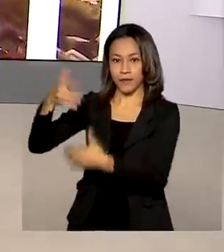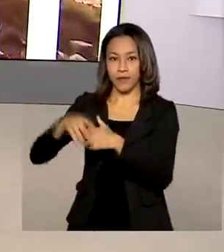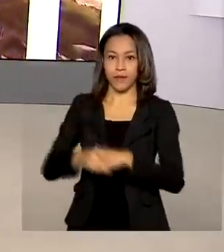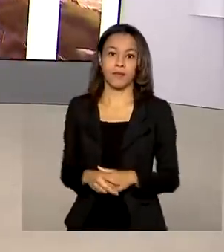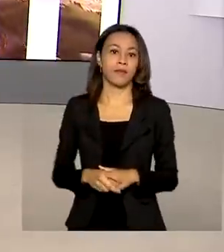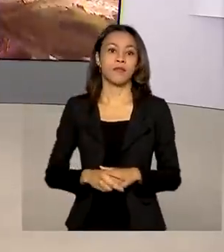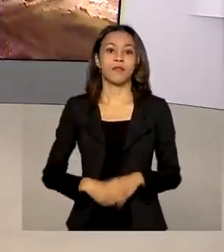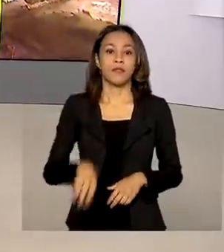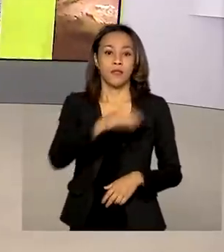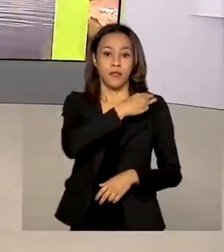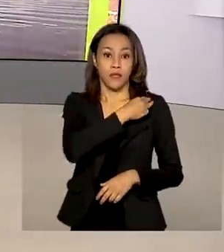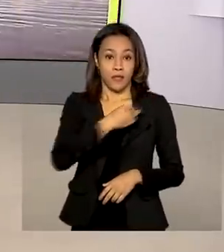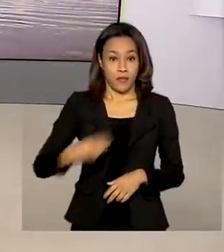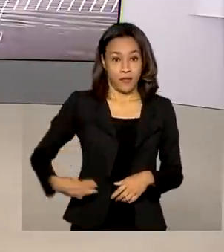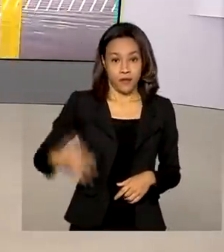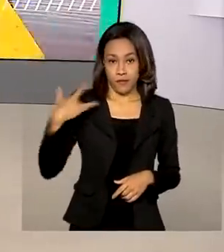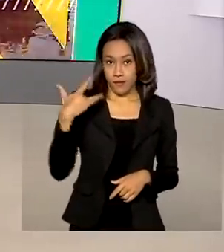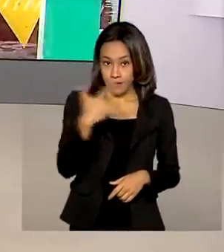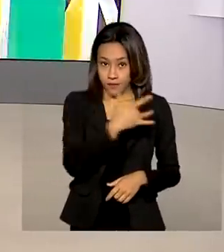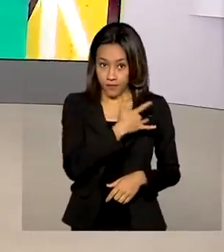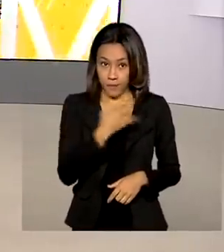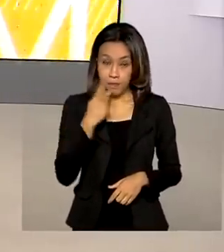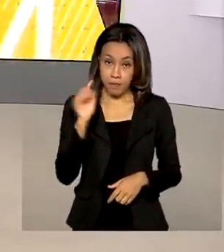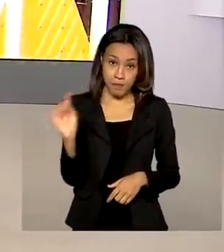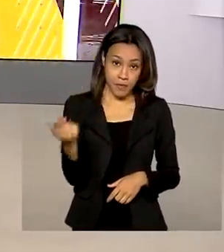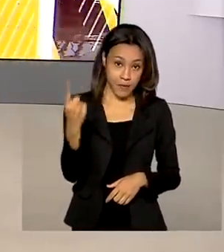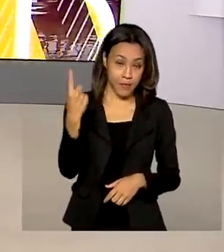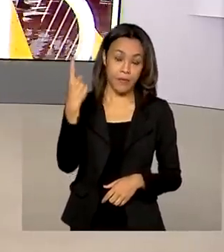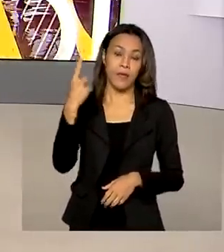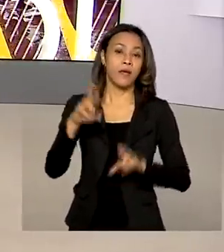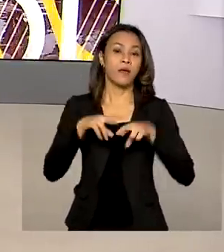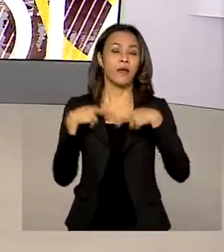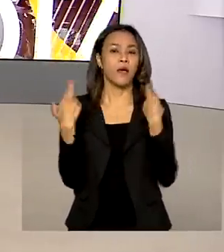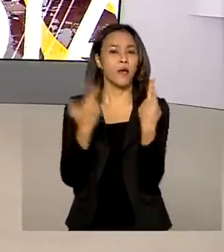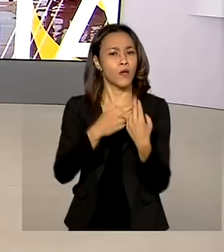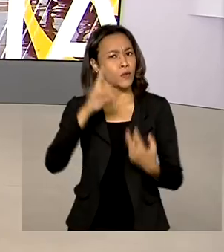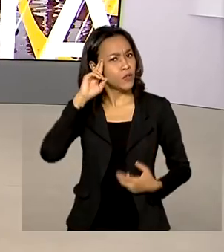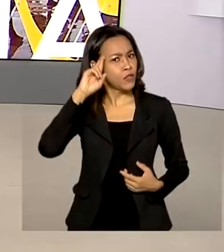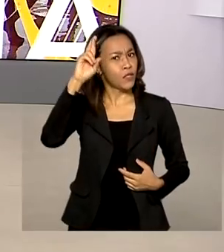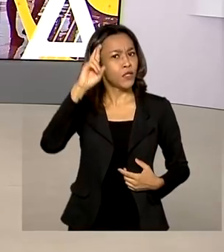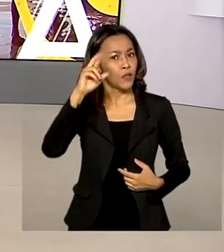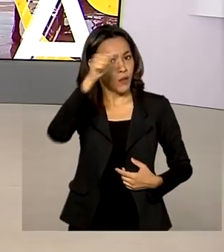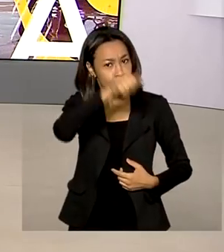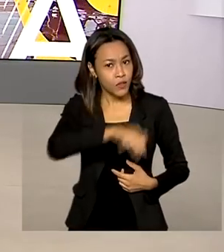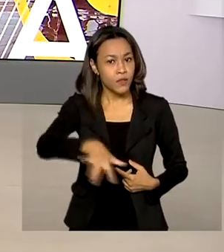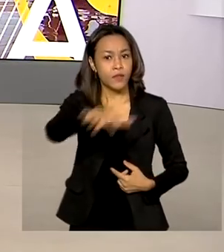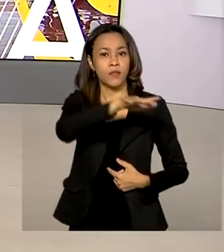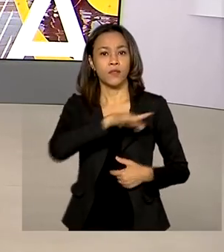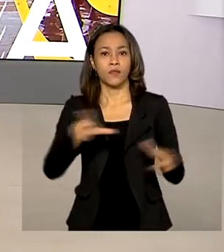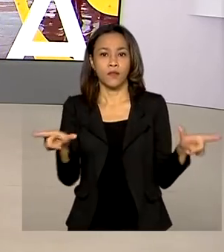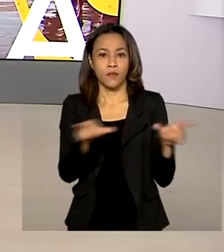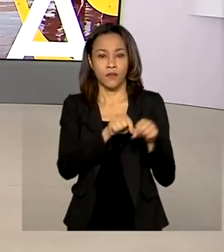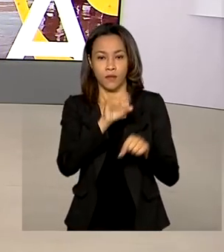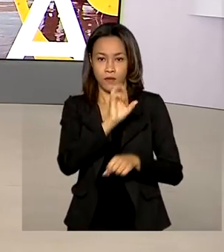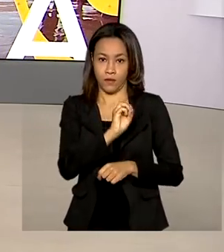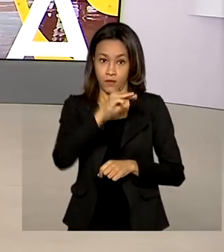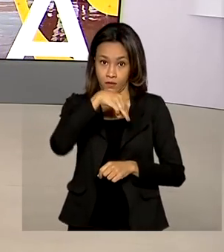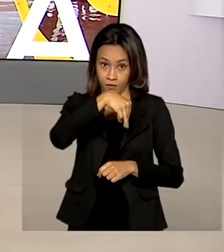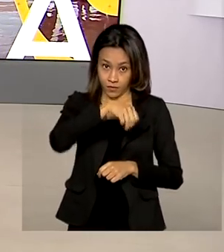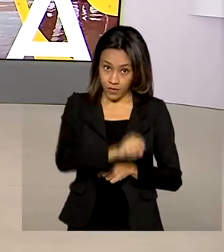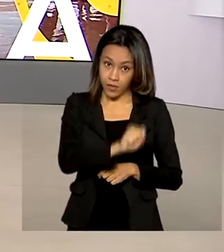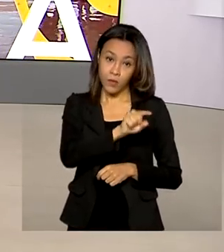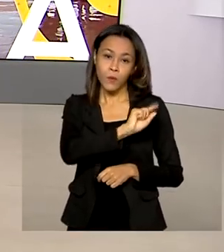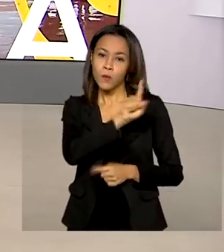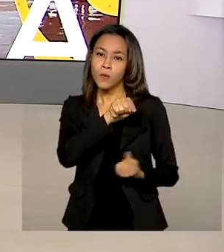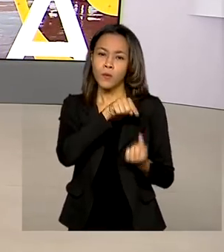O ministro da Saúde, Marcelo Queiroga, fez a primeira reunião com o diretor-geral da OMS, Tedros Adhanom, para ampliar a cooperação